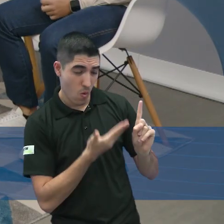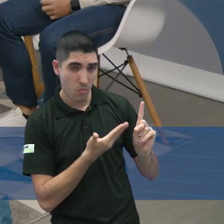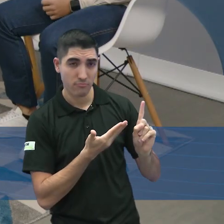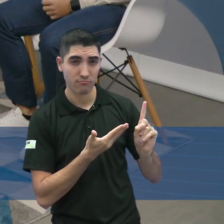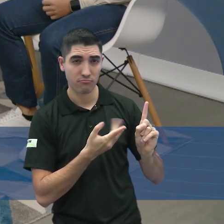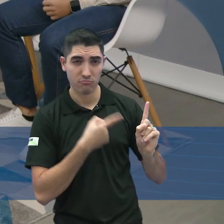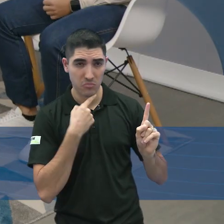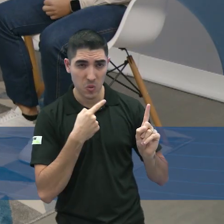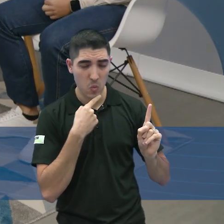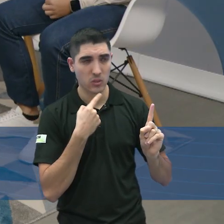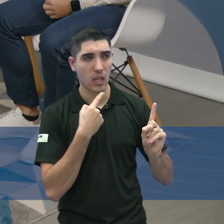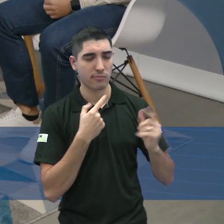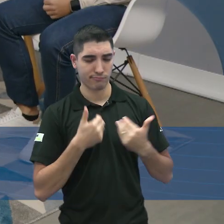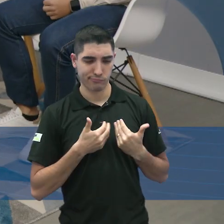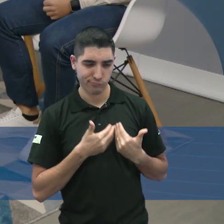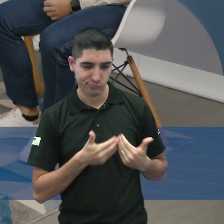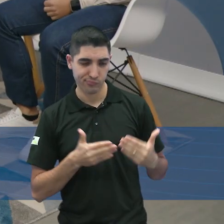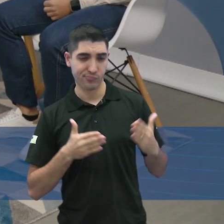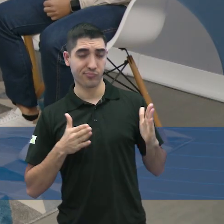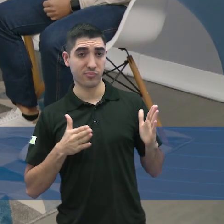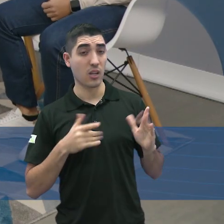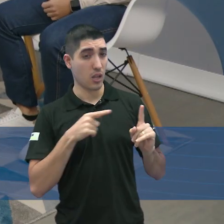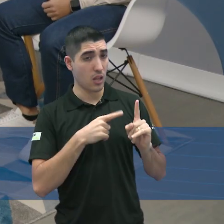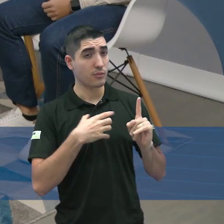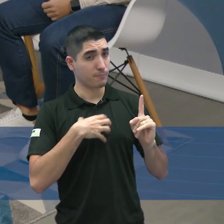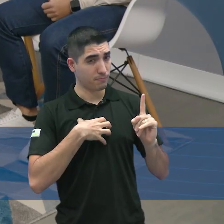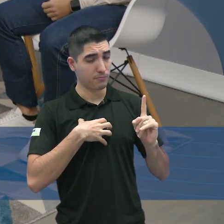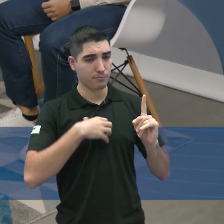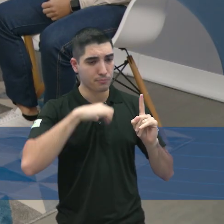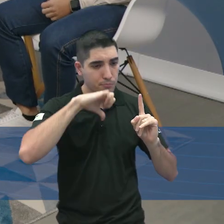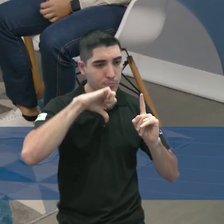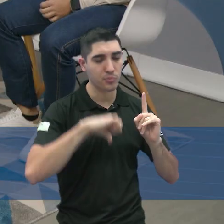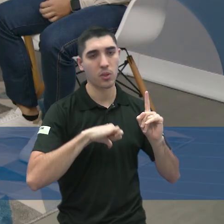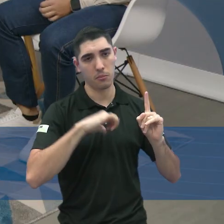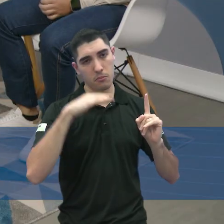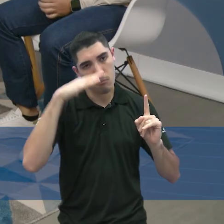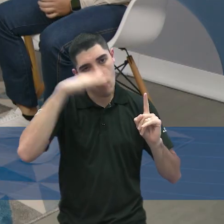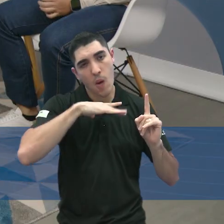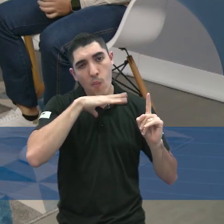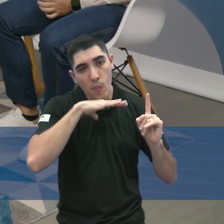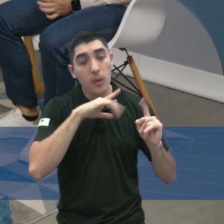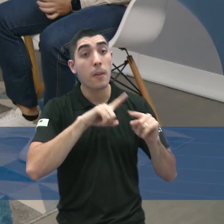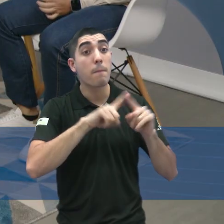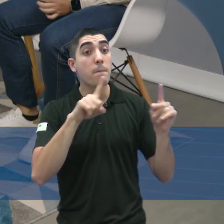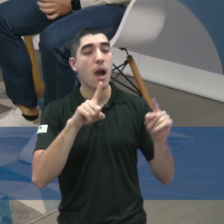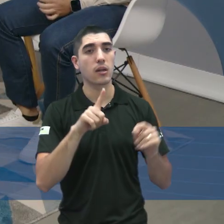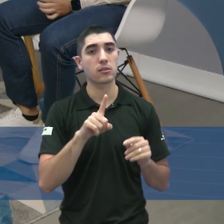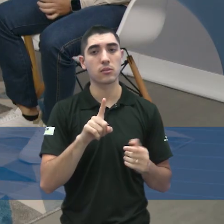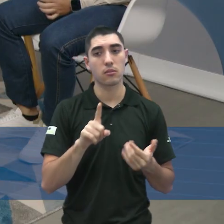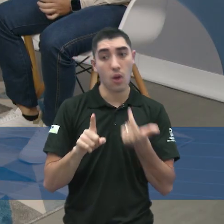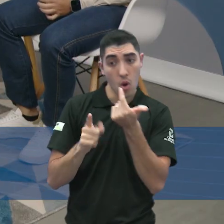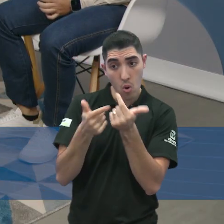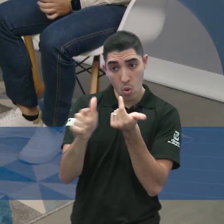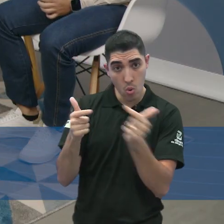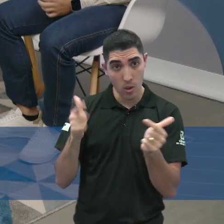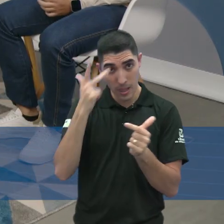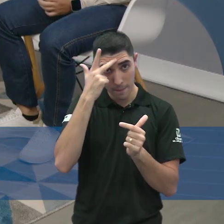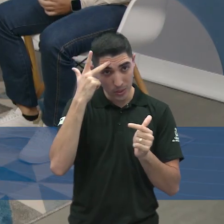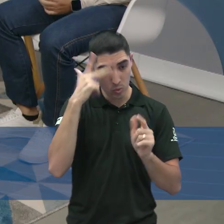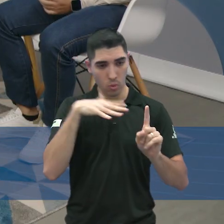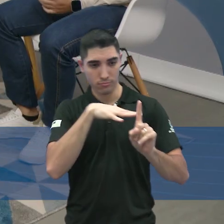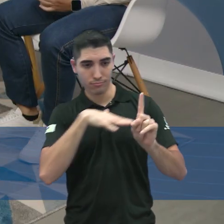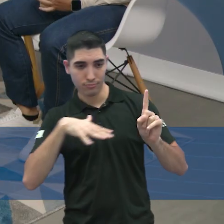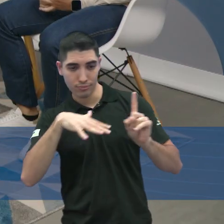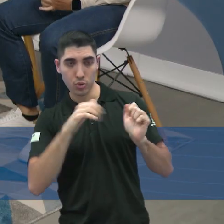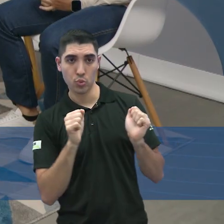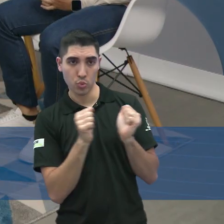homem que tem dificuldade para se abrir ali vai fazer mal para ele, principalmente, mas também não é fácil para as pessoas que